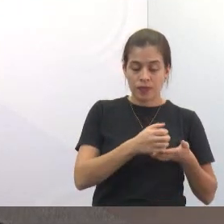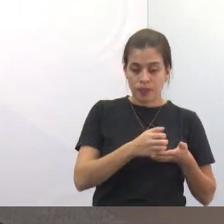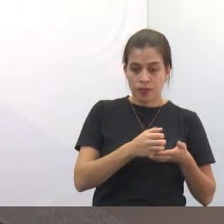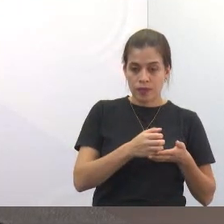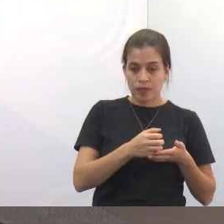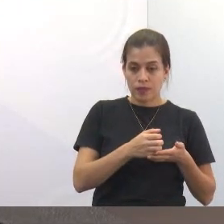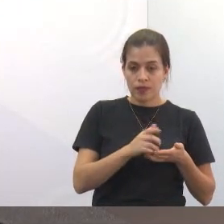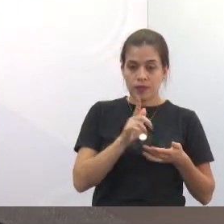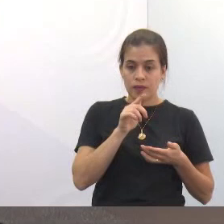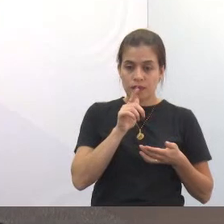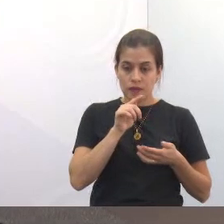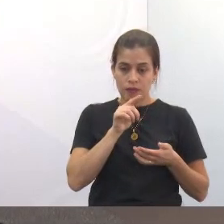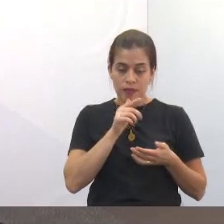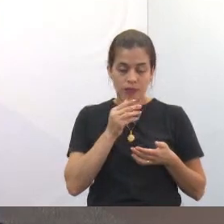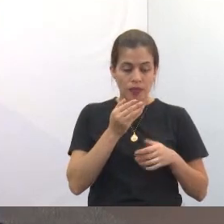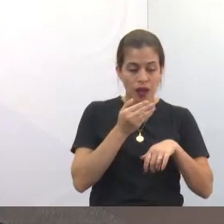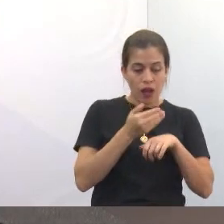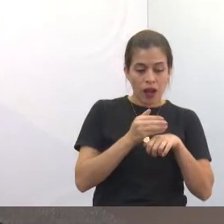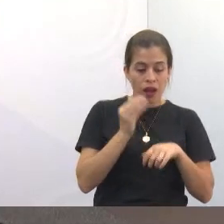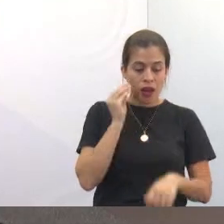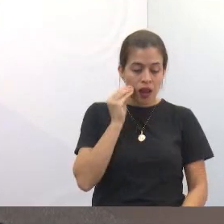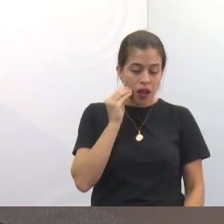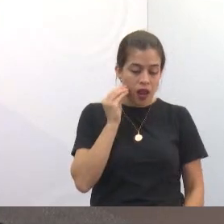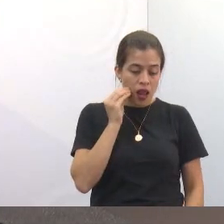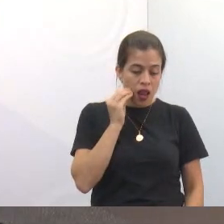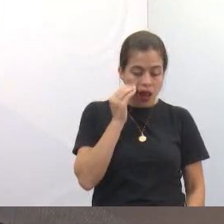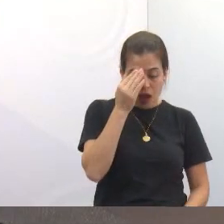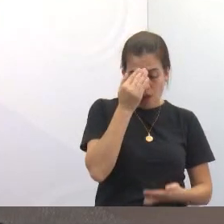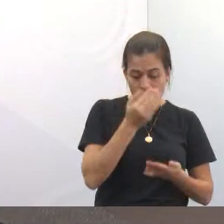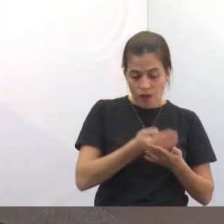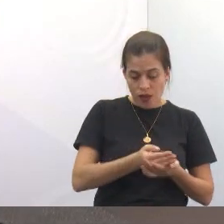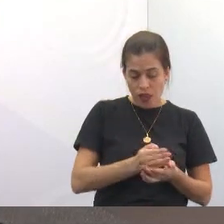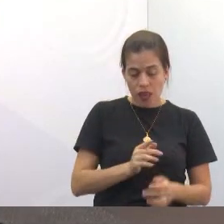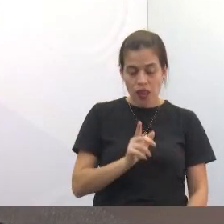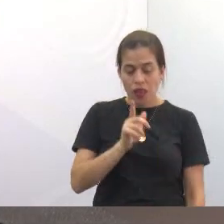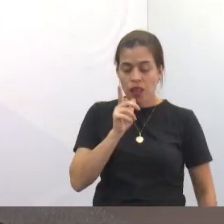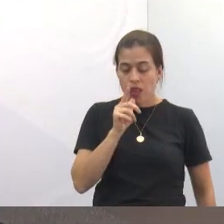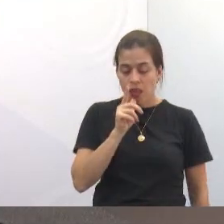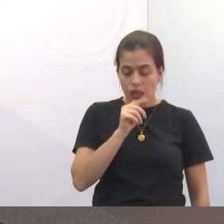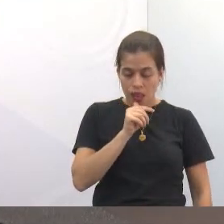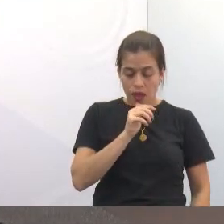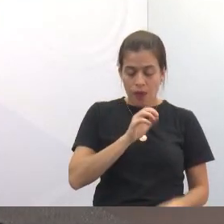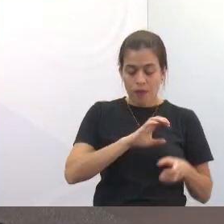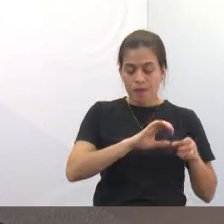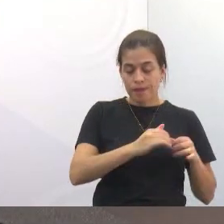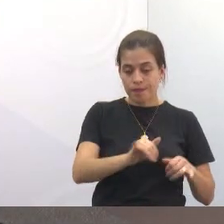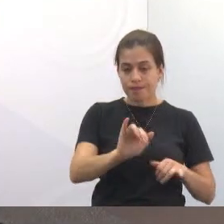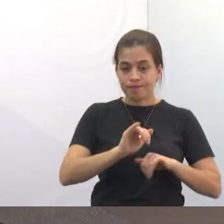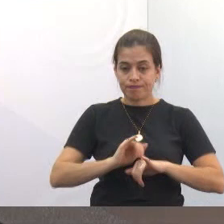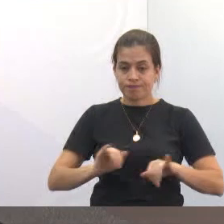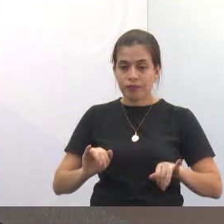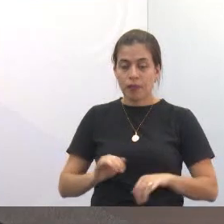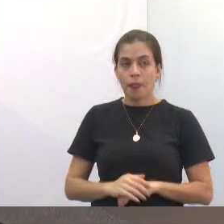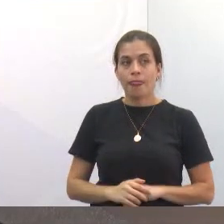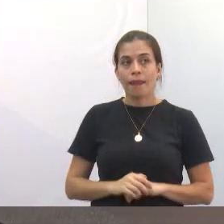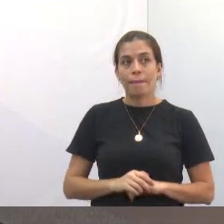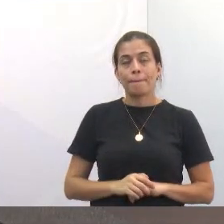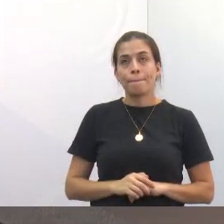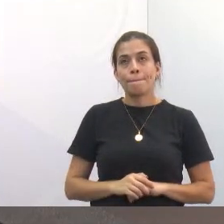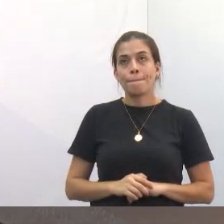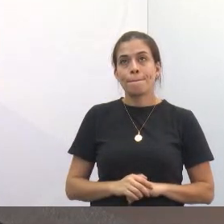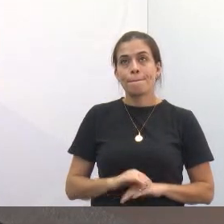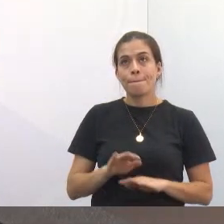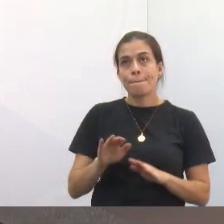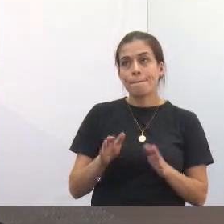para atestar a confiabilidade da água distribuída. Destaca-se que o período de